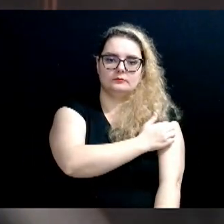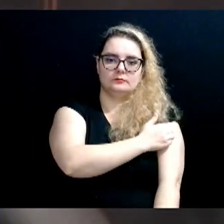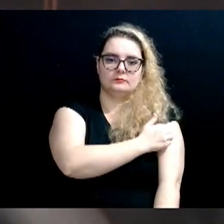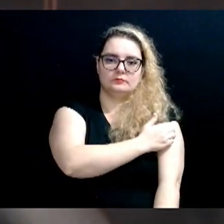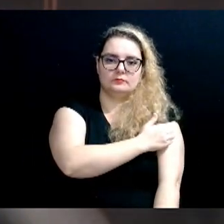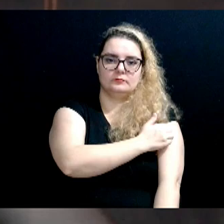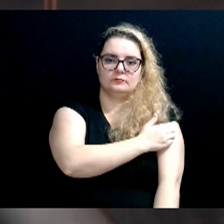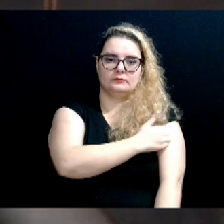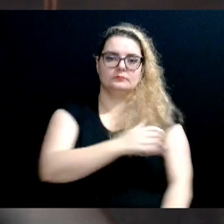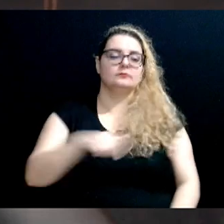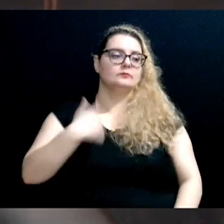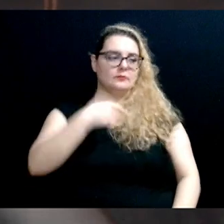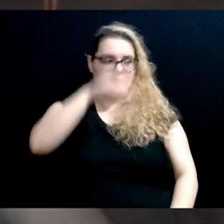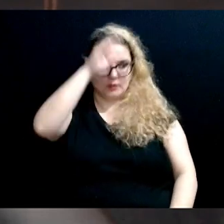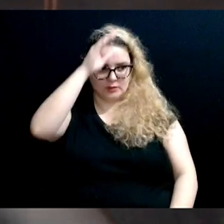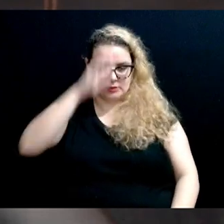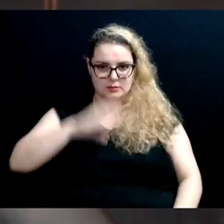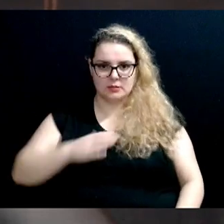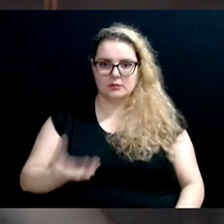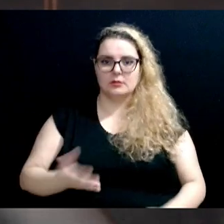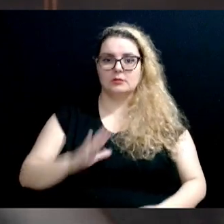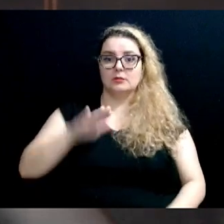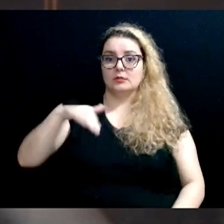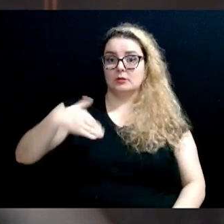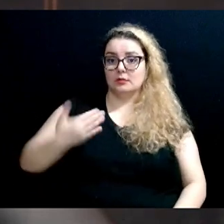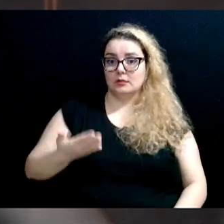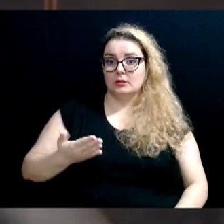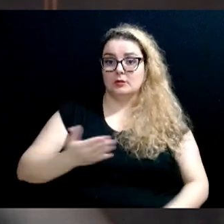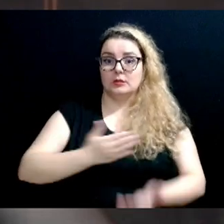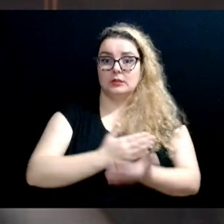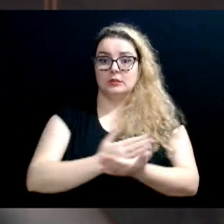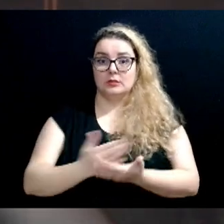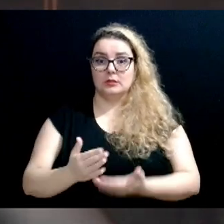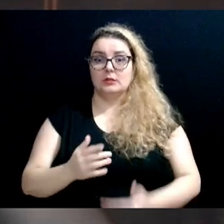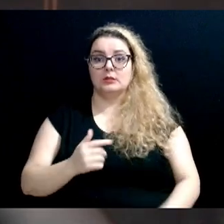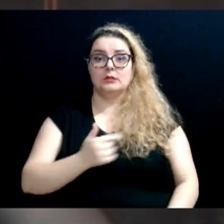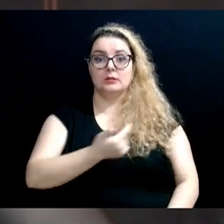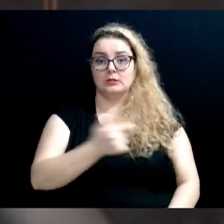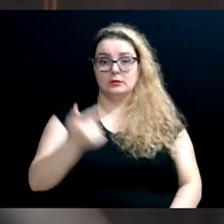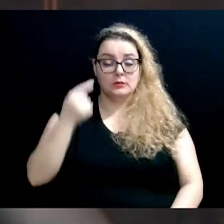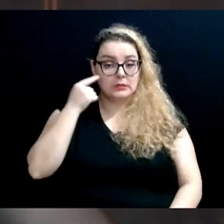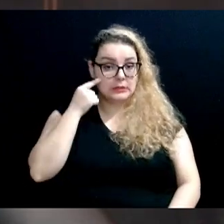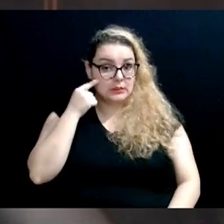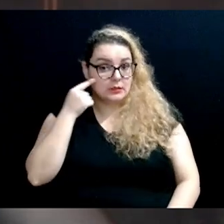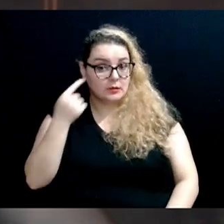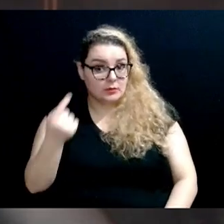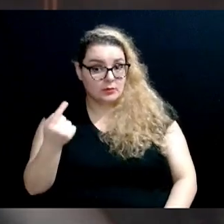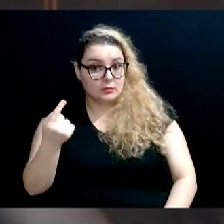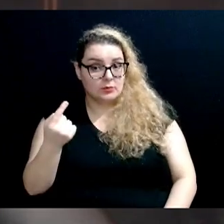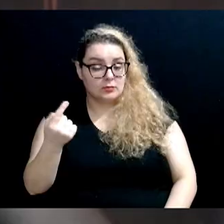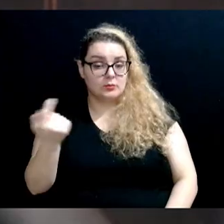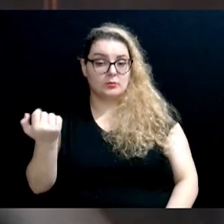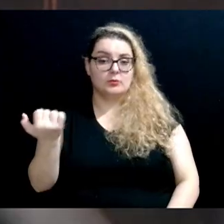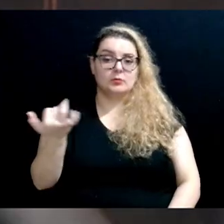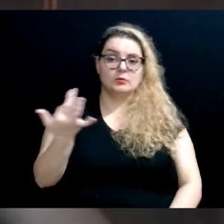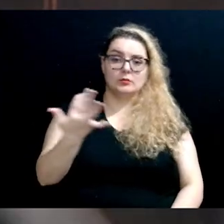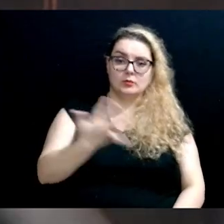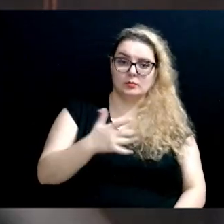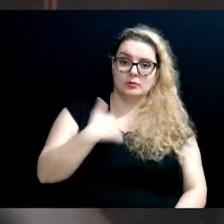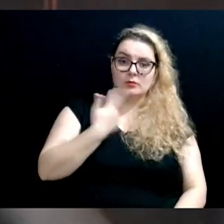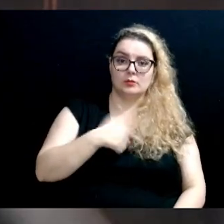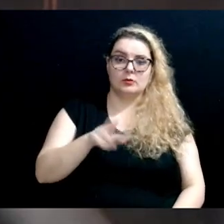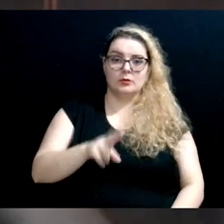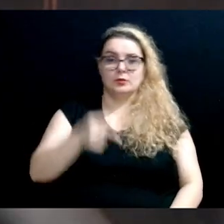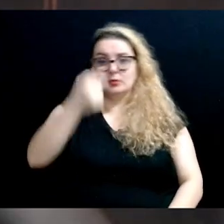cidadãos, quando a gente começa a não ter noção do quanto a gente está usando a IA